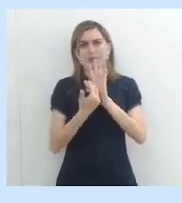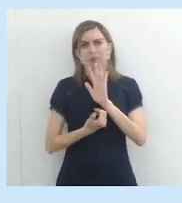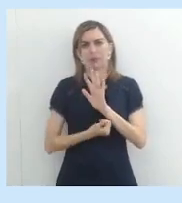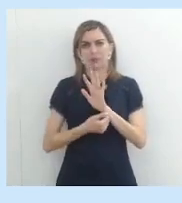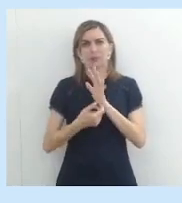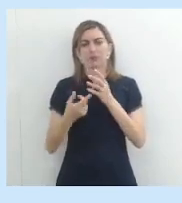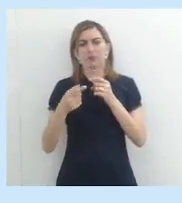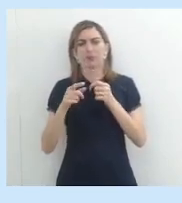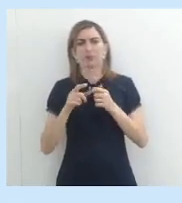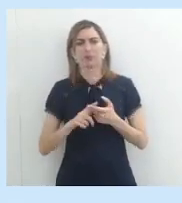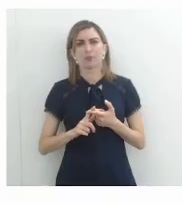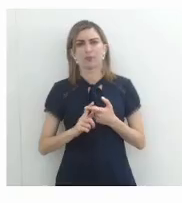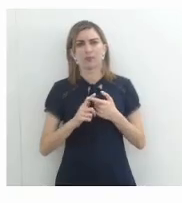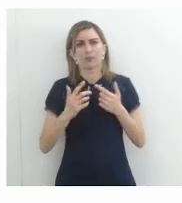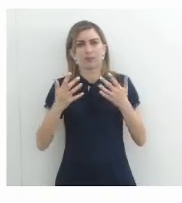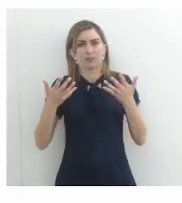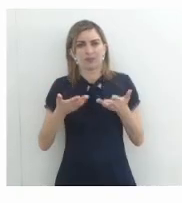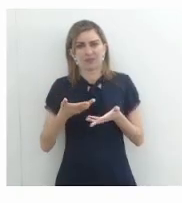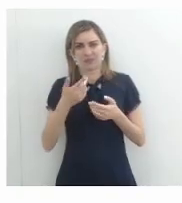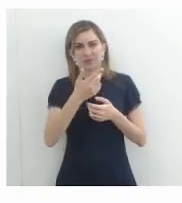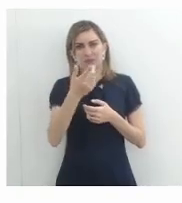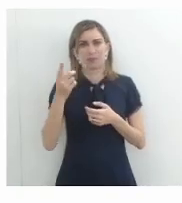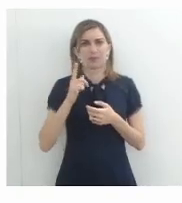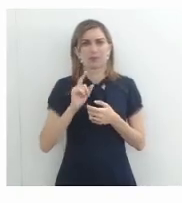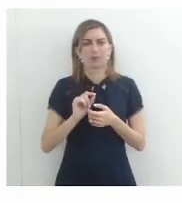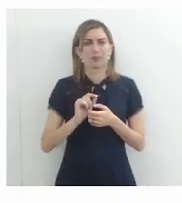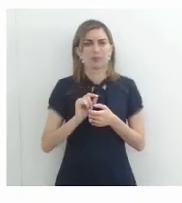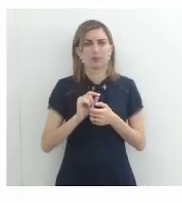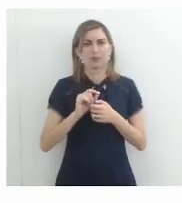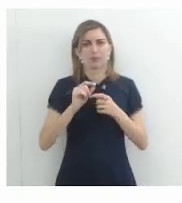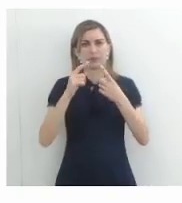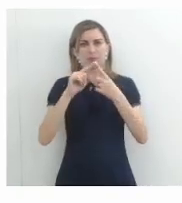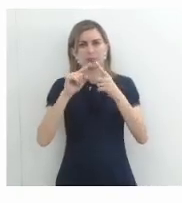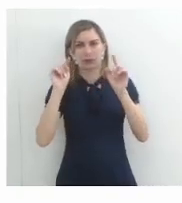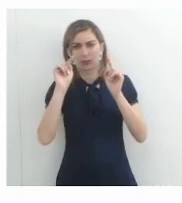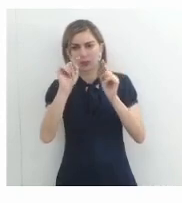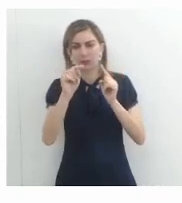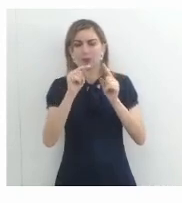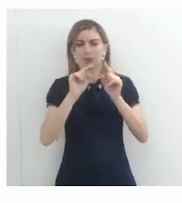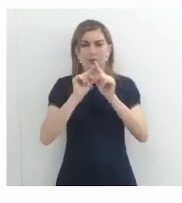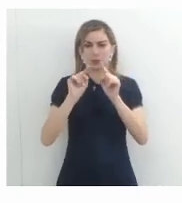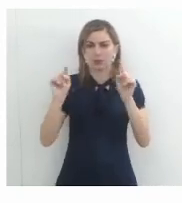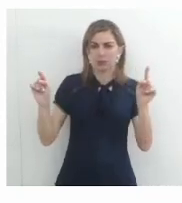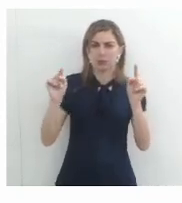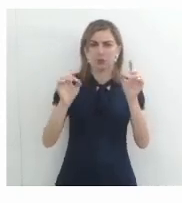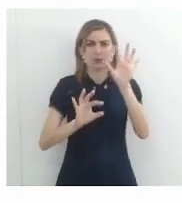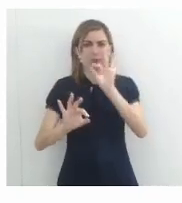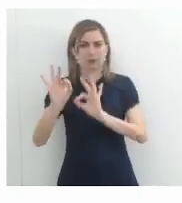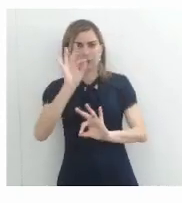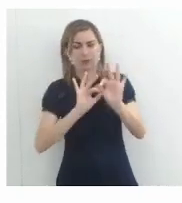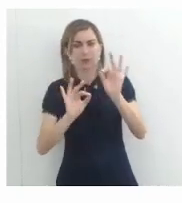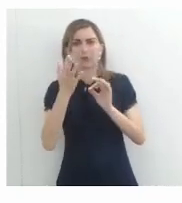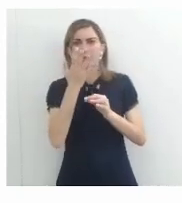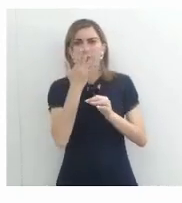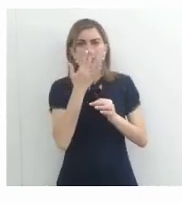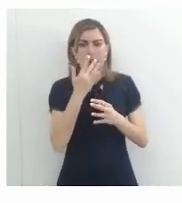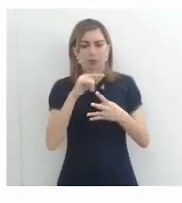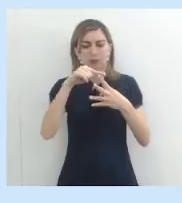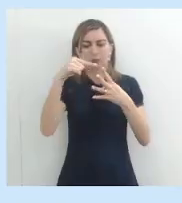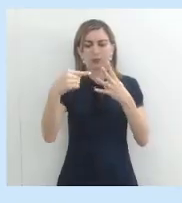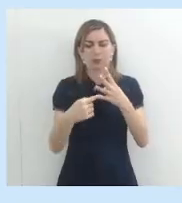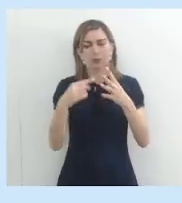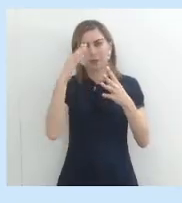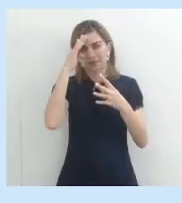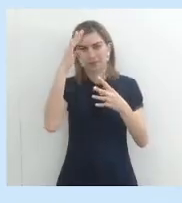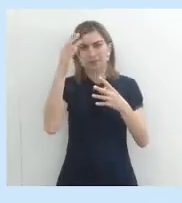formato tridimensional. O ponto, a linha, a forma e a cor são os 4 elementos principais das artes visuais.